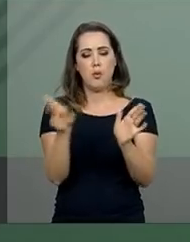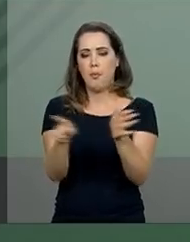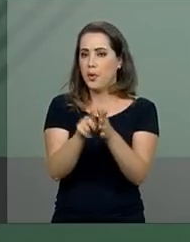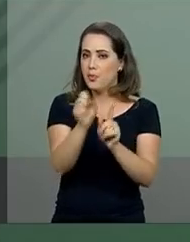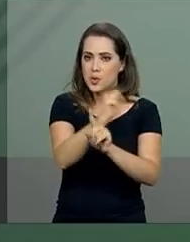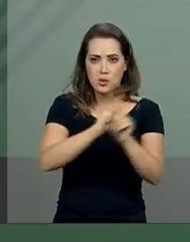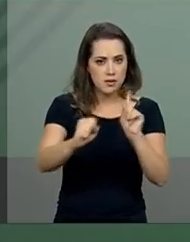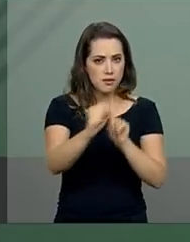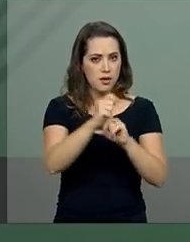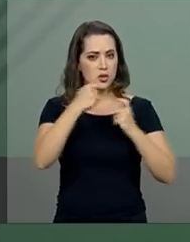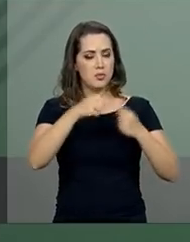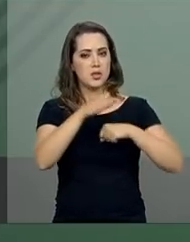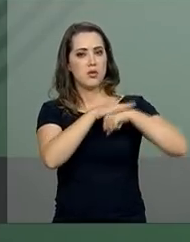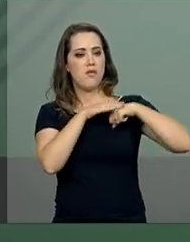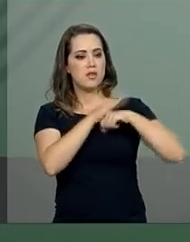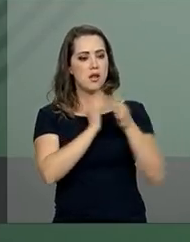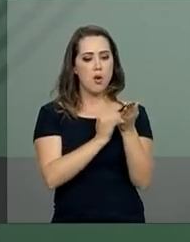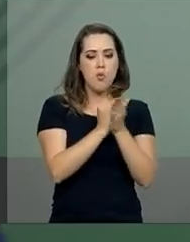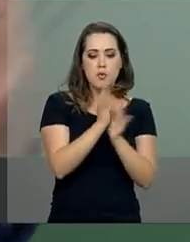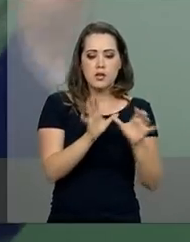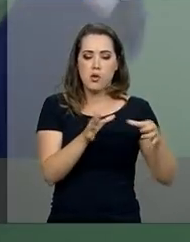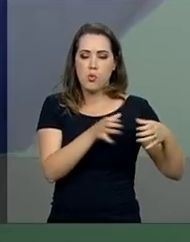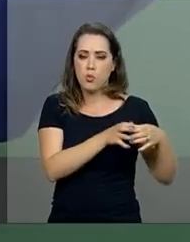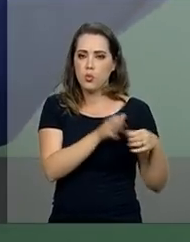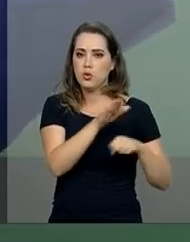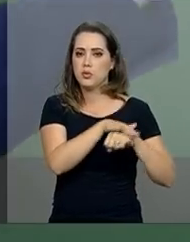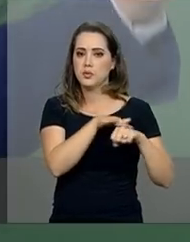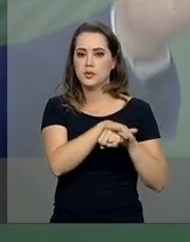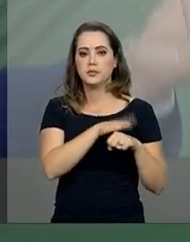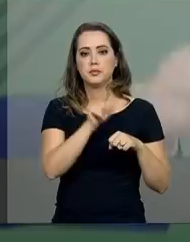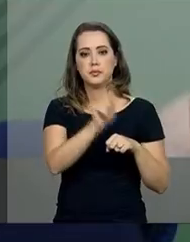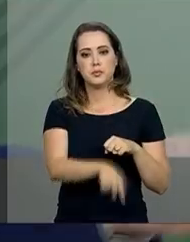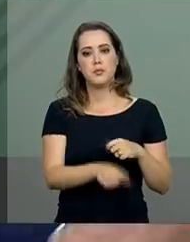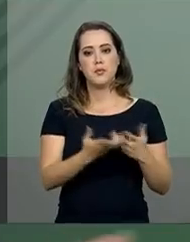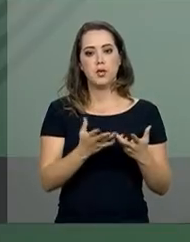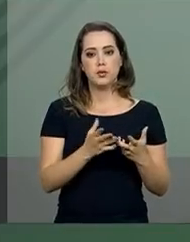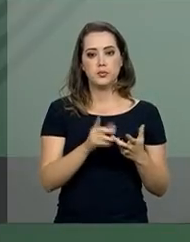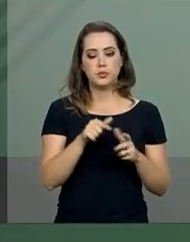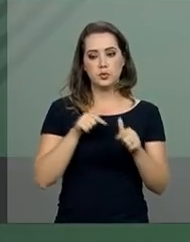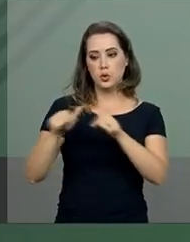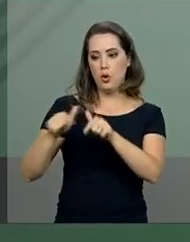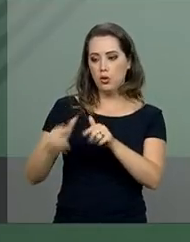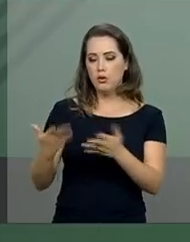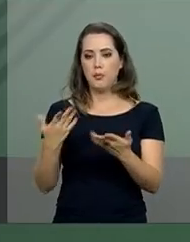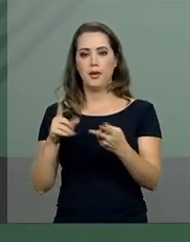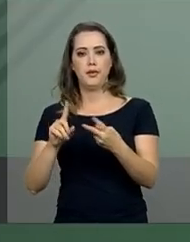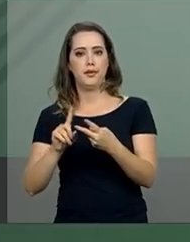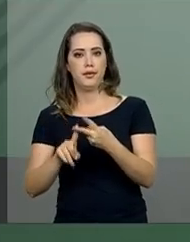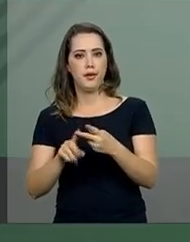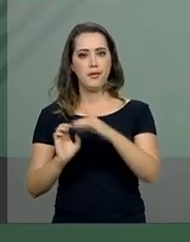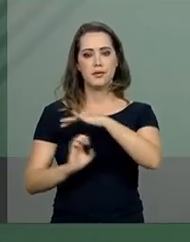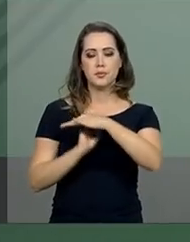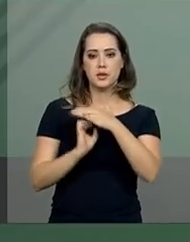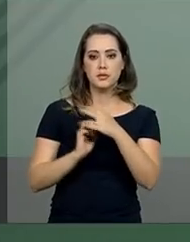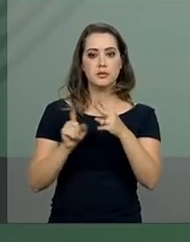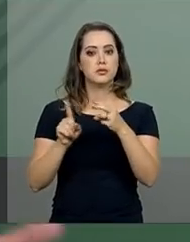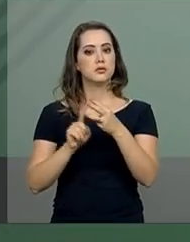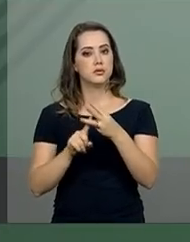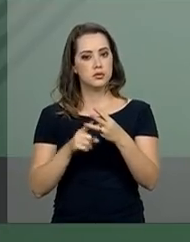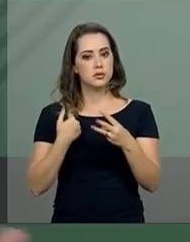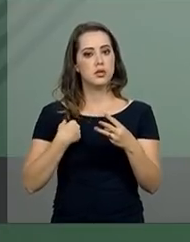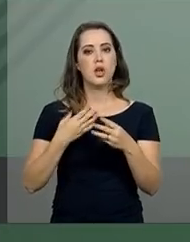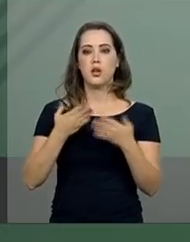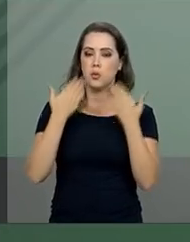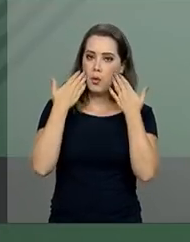desde a sociedade relativamente aos trabalhadores aos empresários e com a